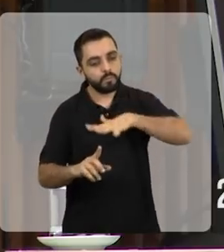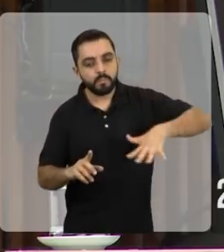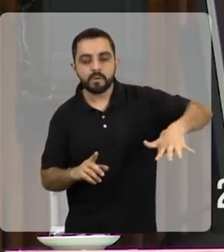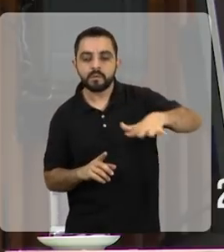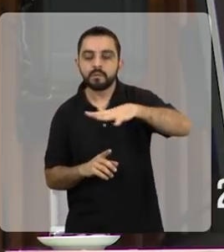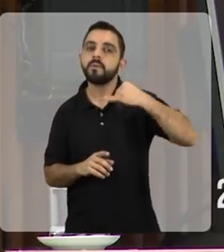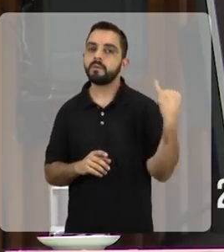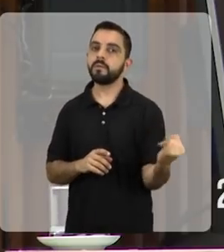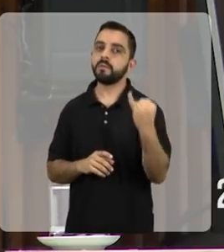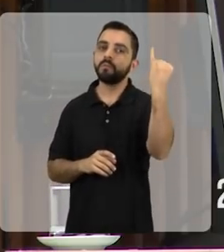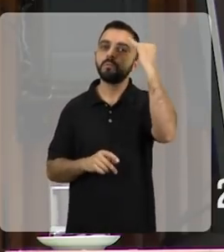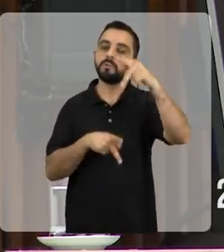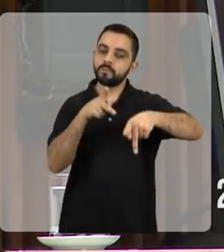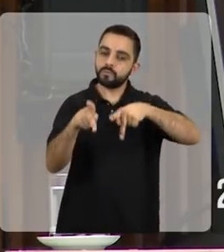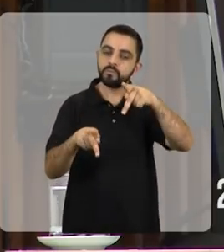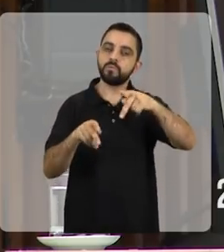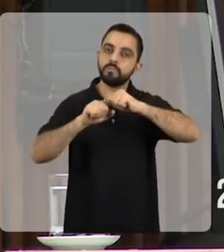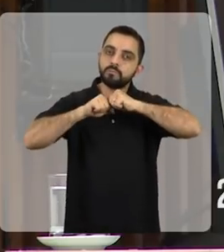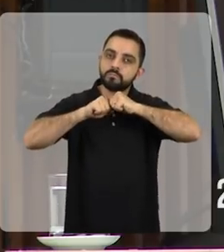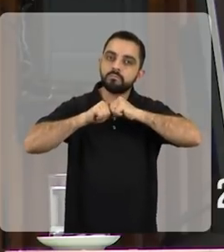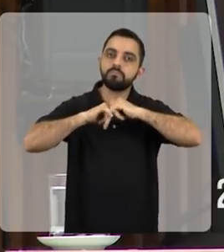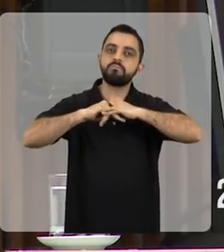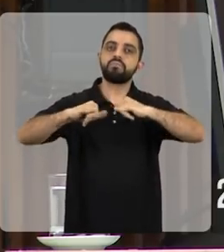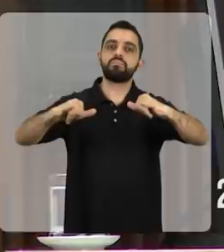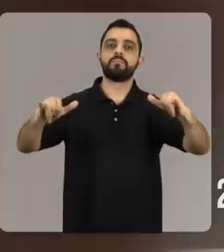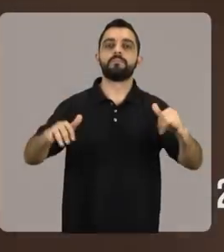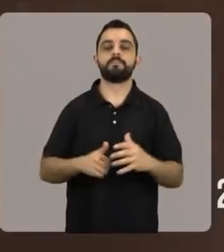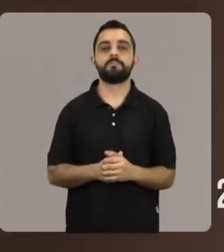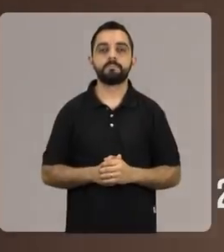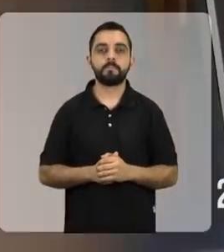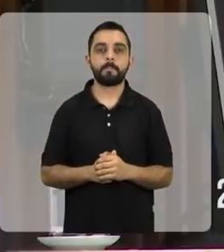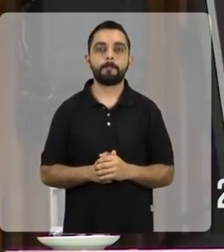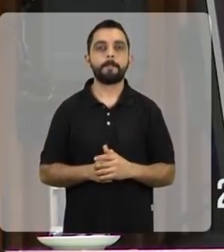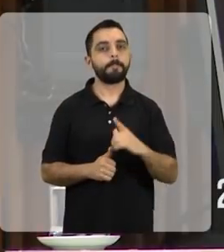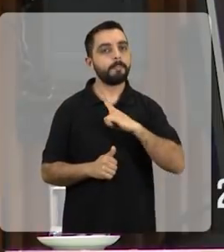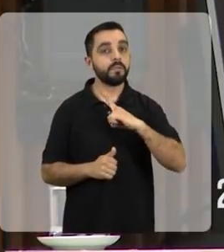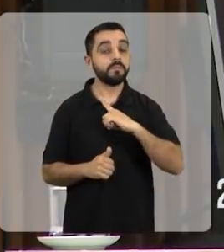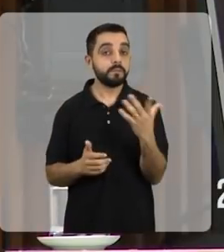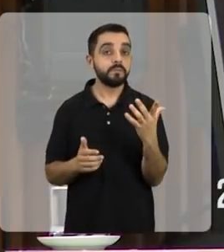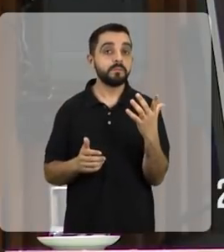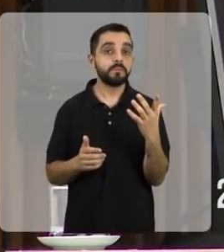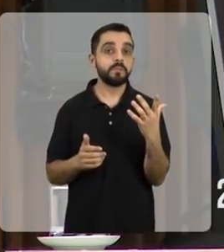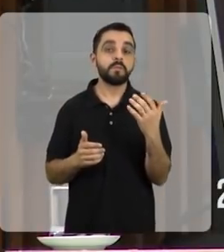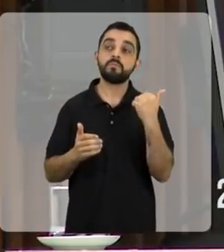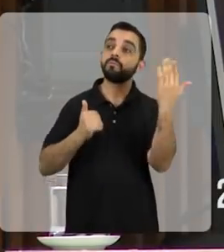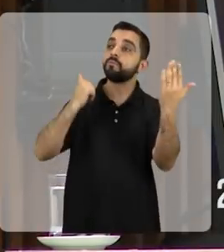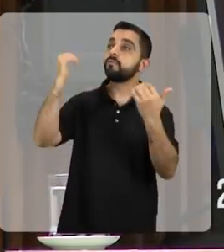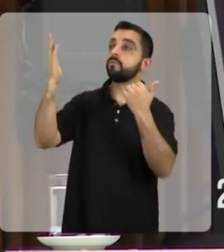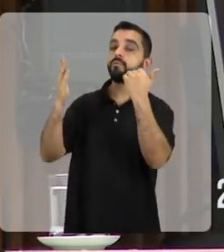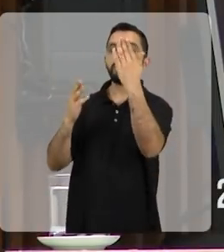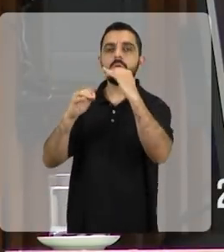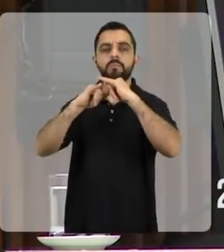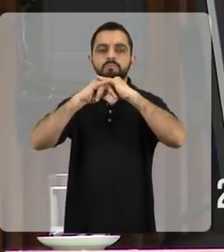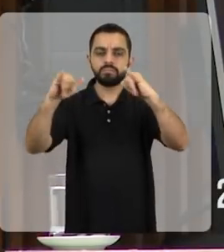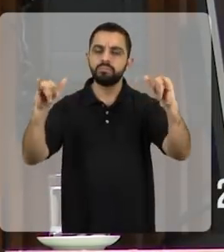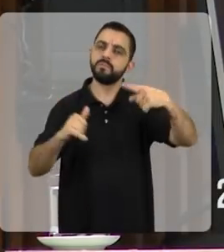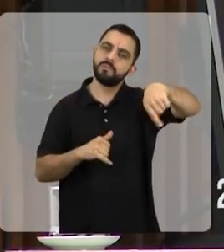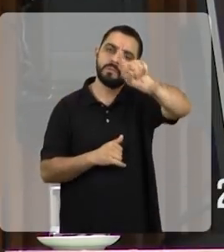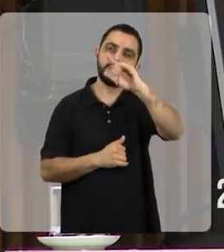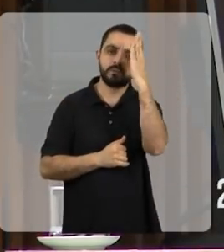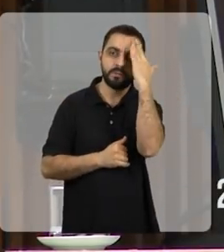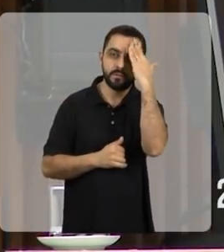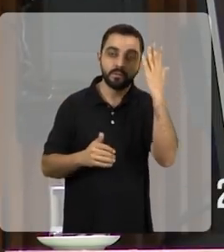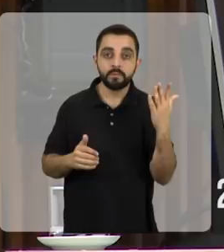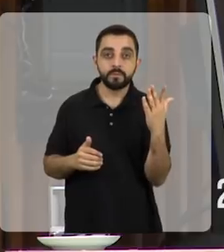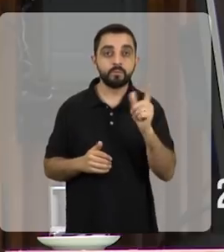paraná e para o povo paranaense as notícias correntes são do conhecimento de todos e todas é